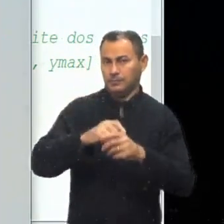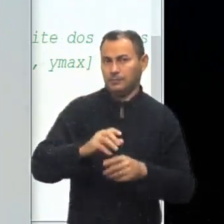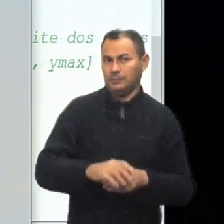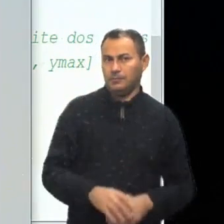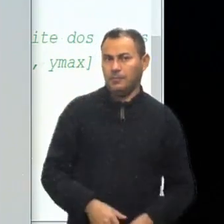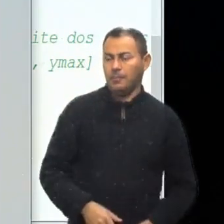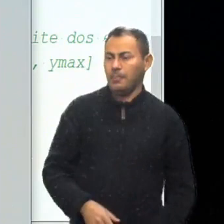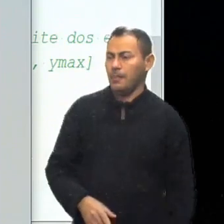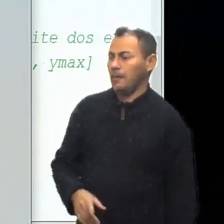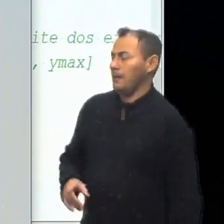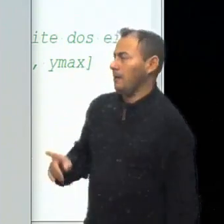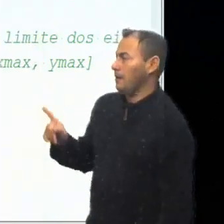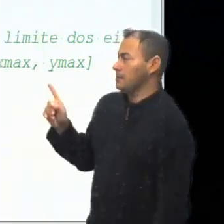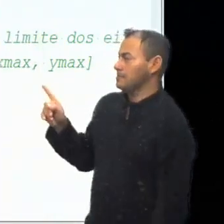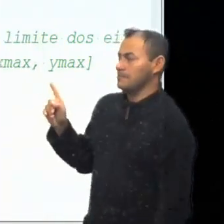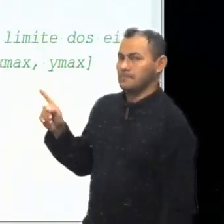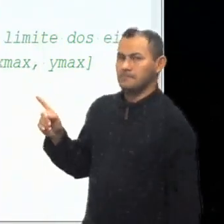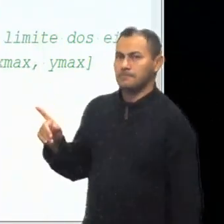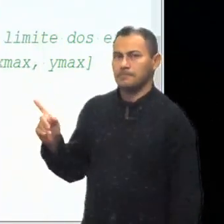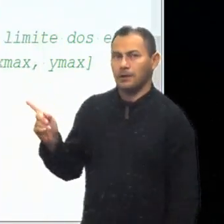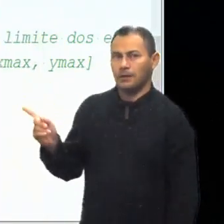Não.